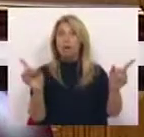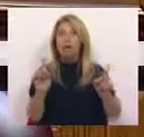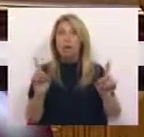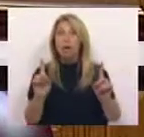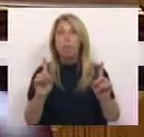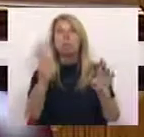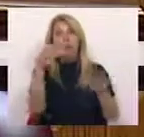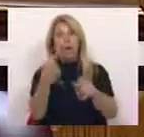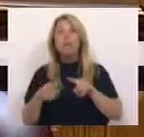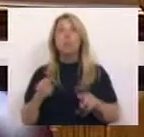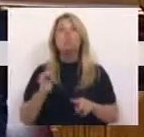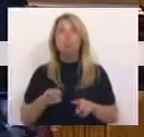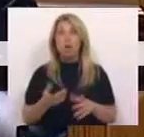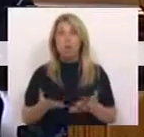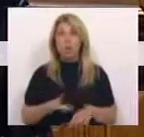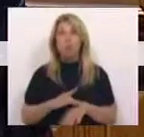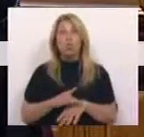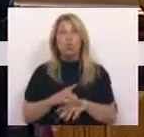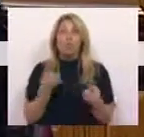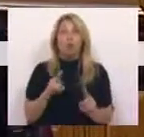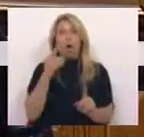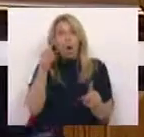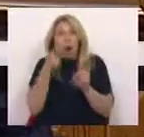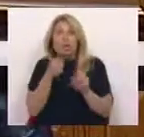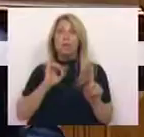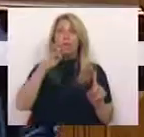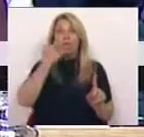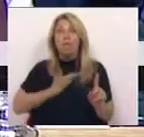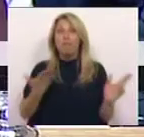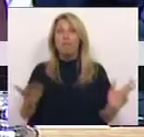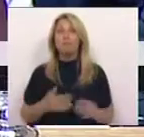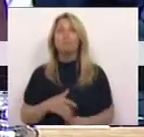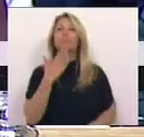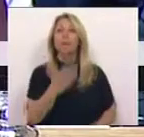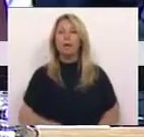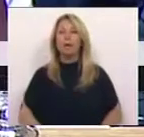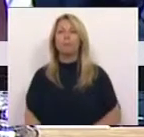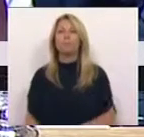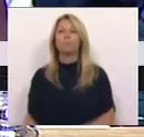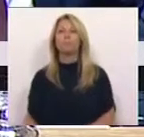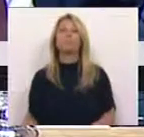realmente diferente é a obsessão pelo déficit. Muito obrigada. Muito obrigado.